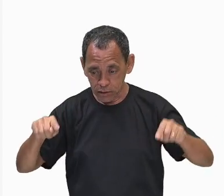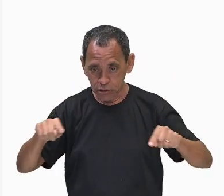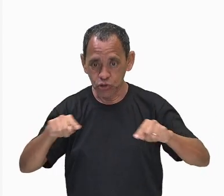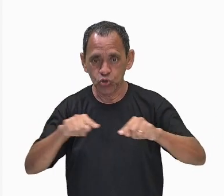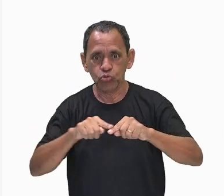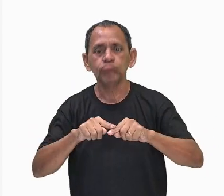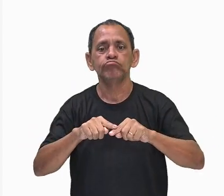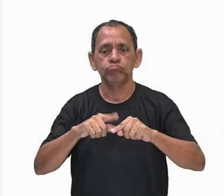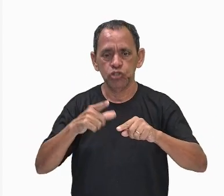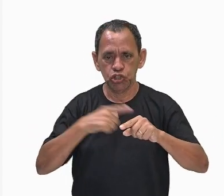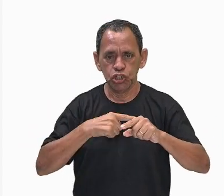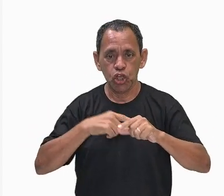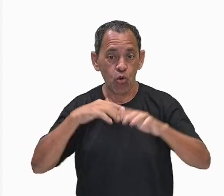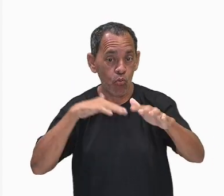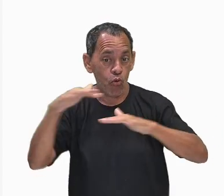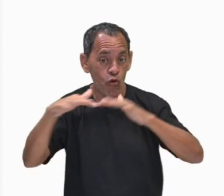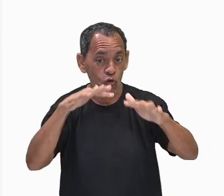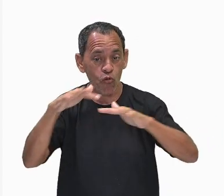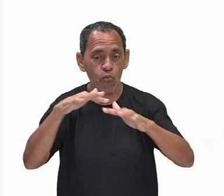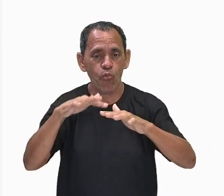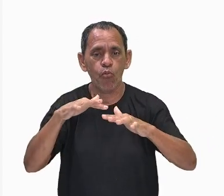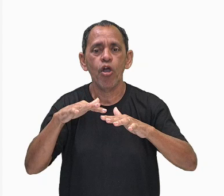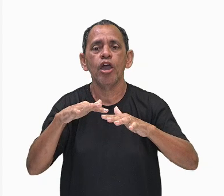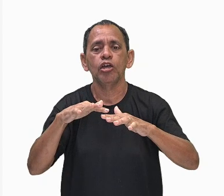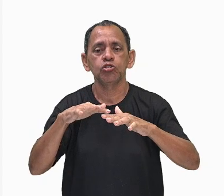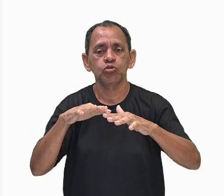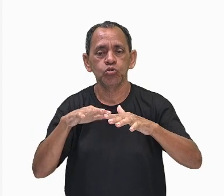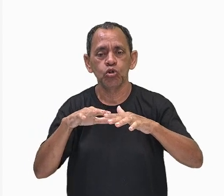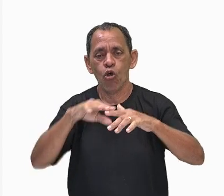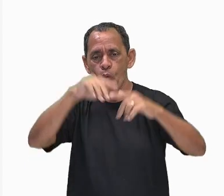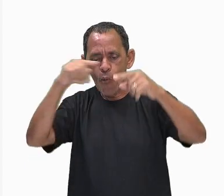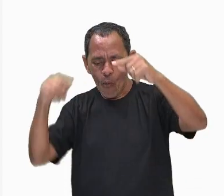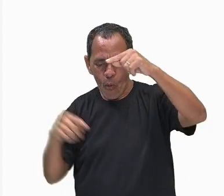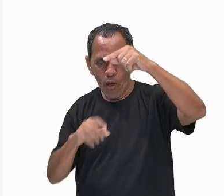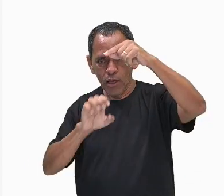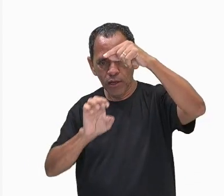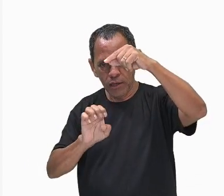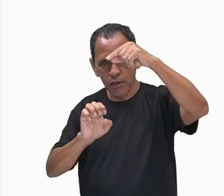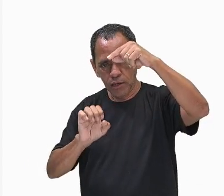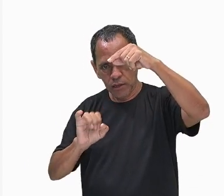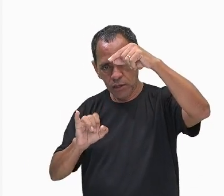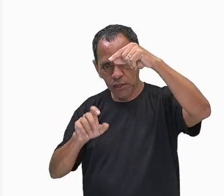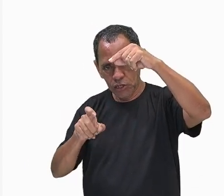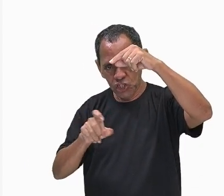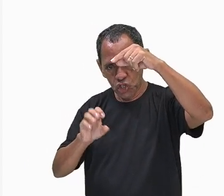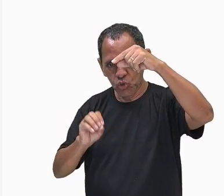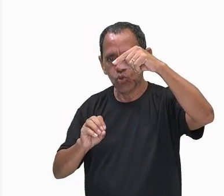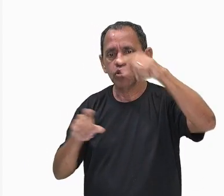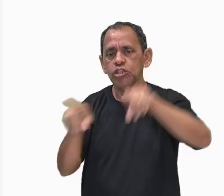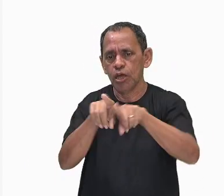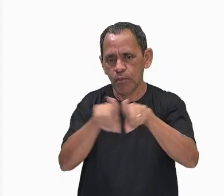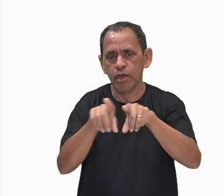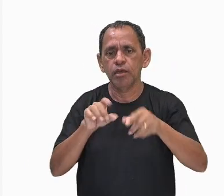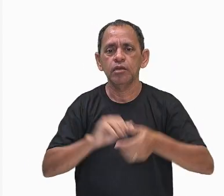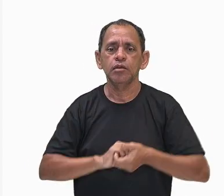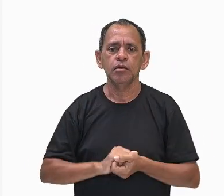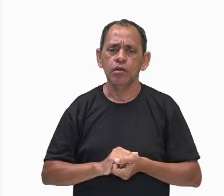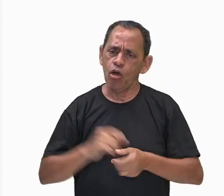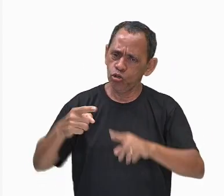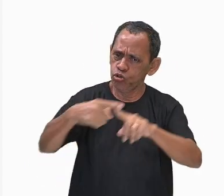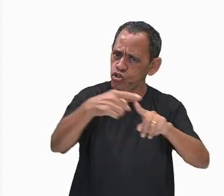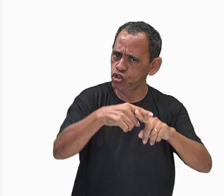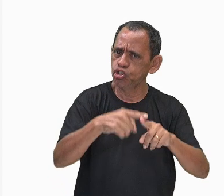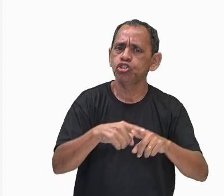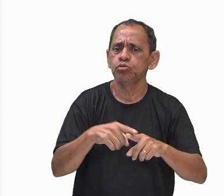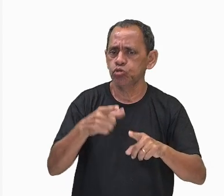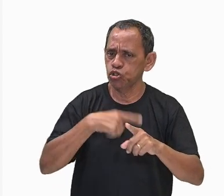essa figura sobre o eixo escolhido de revolução. Então, essa é uma outra forma da gente obter